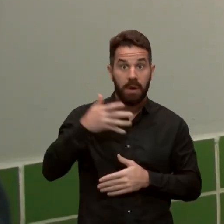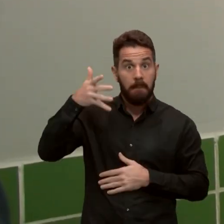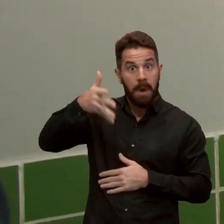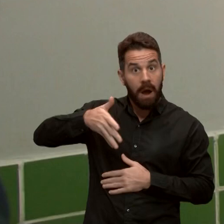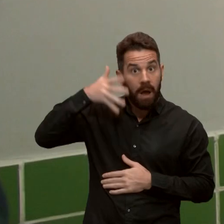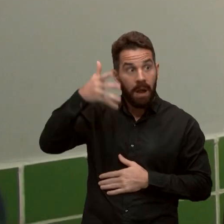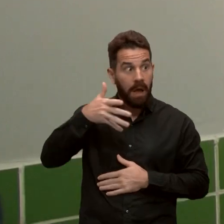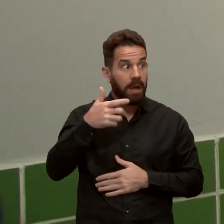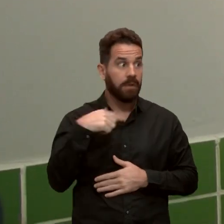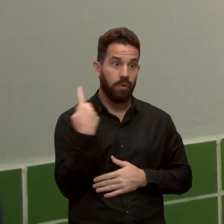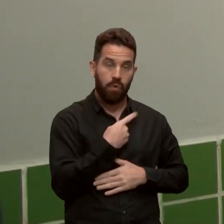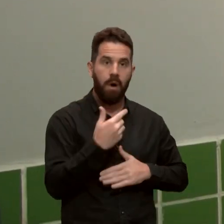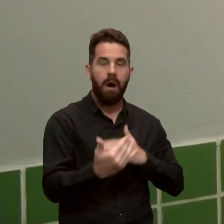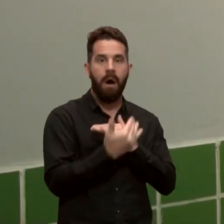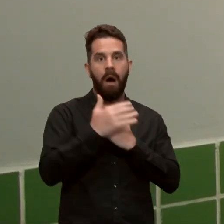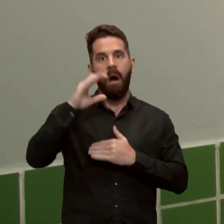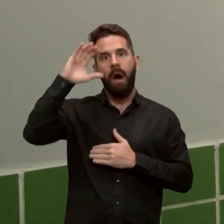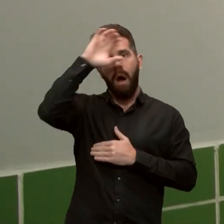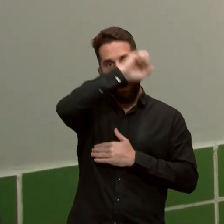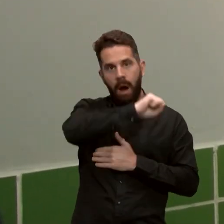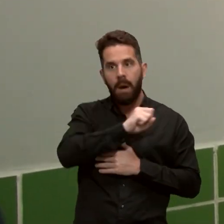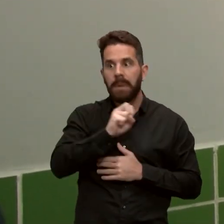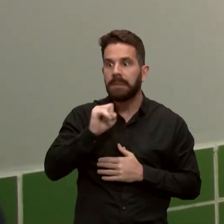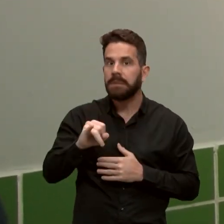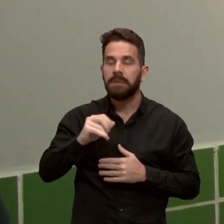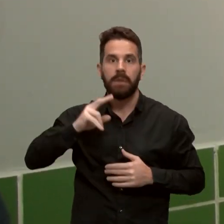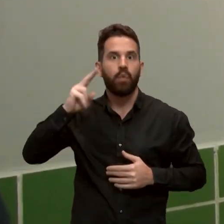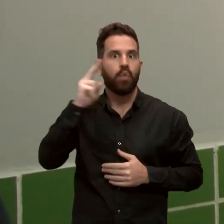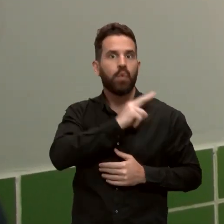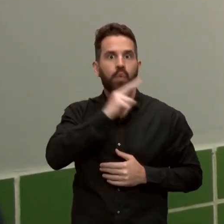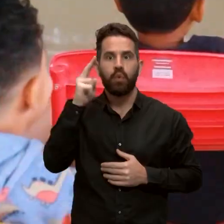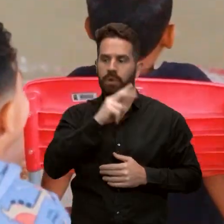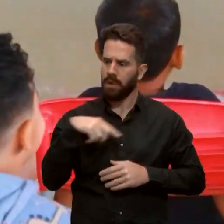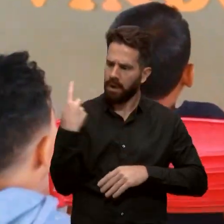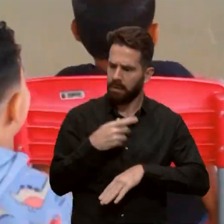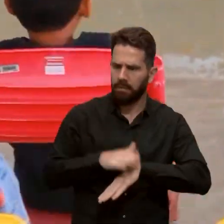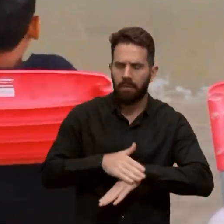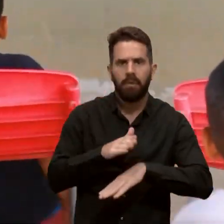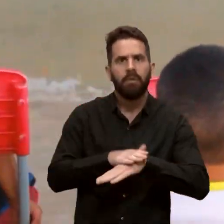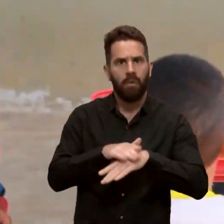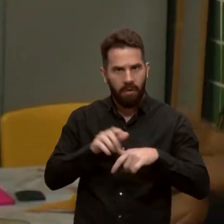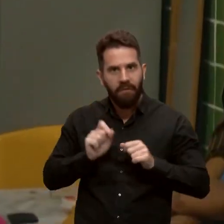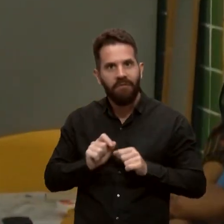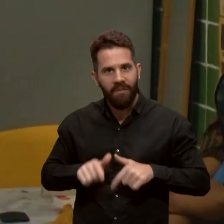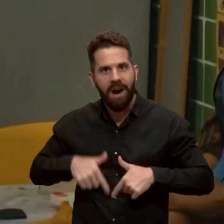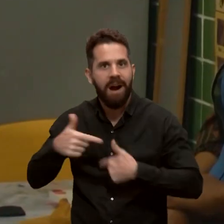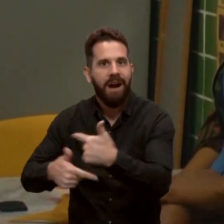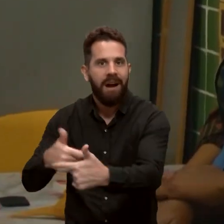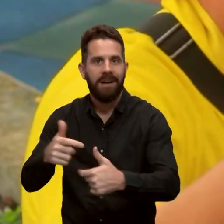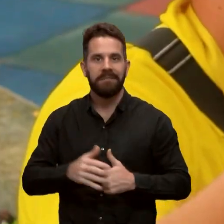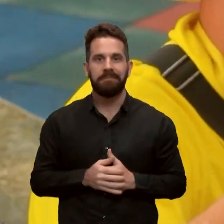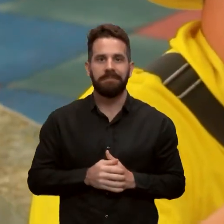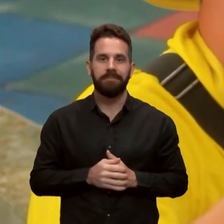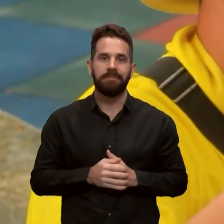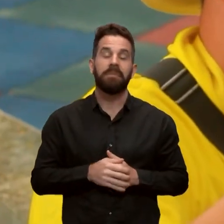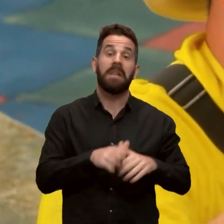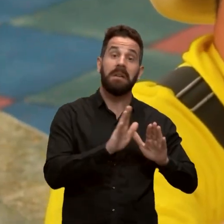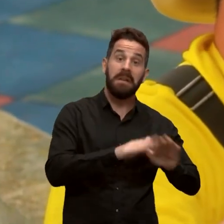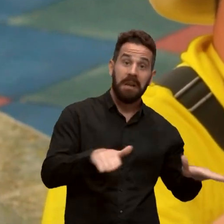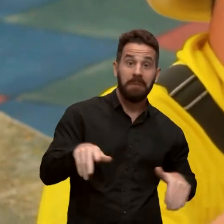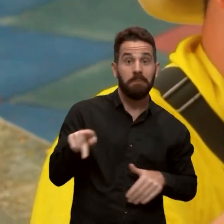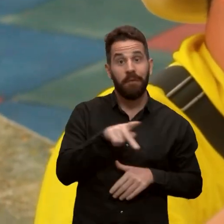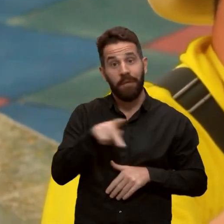de dificuldade mesmo que a gente possa vir passar, né? Crianças, professores,